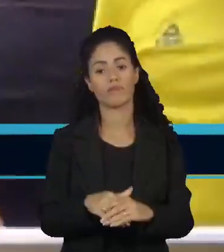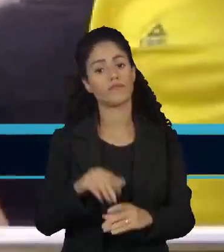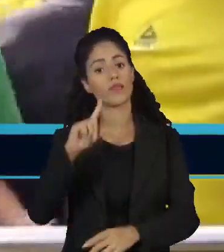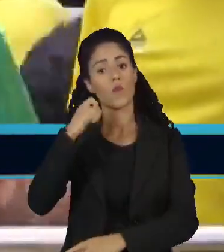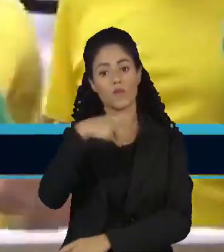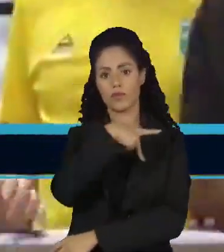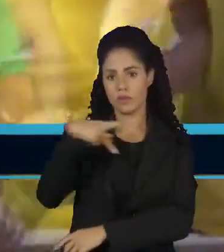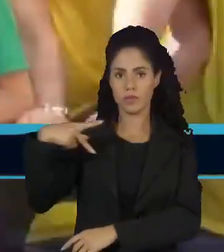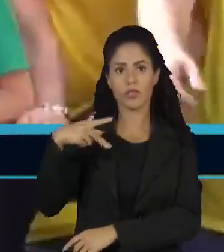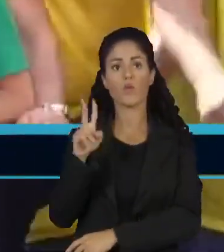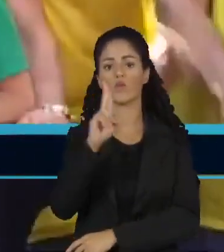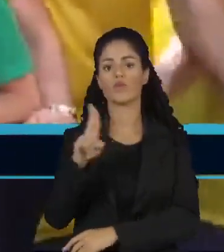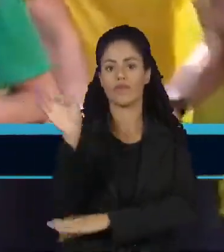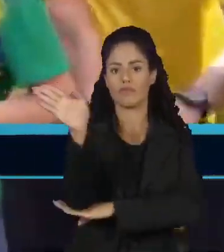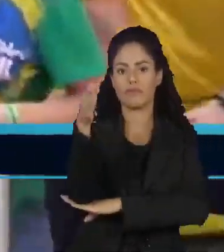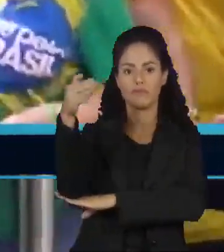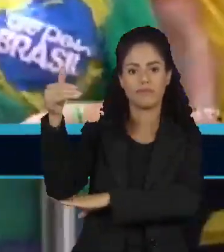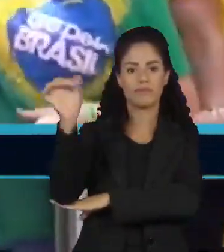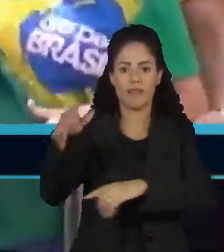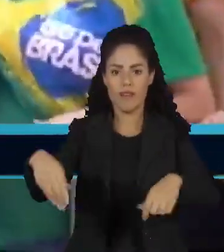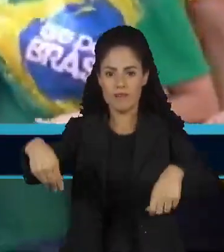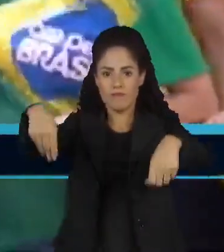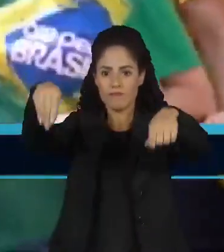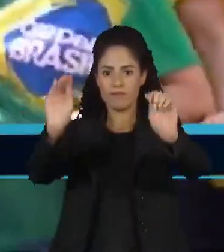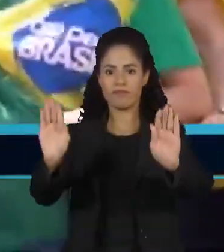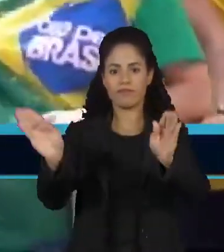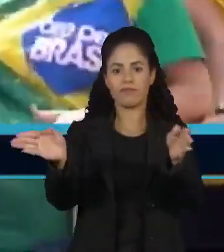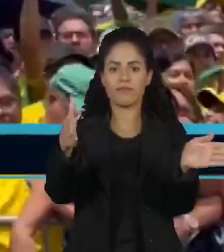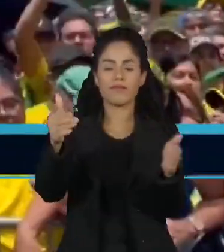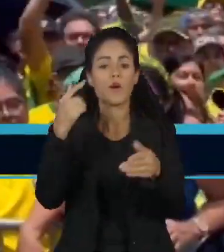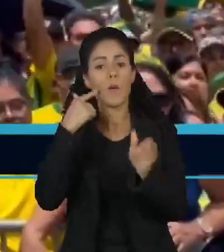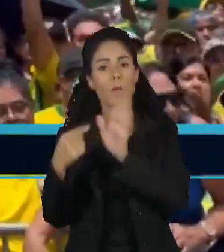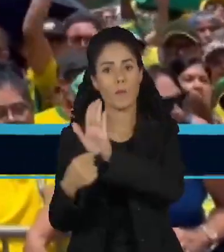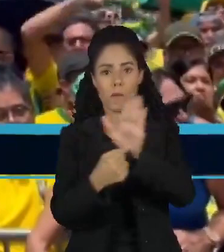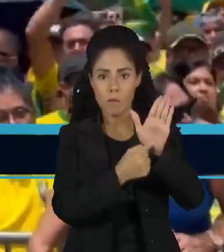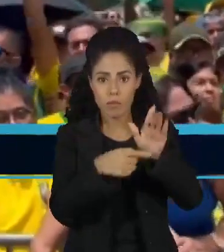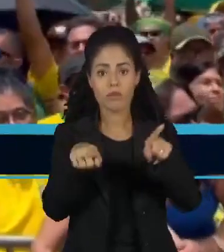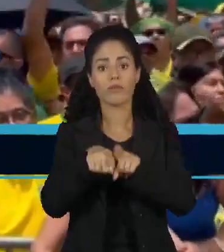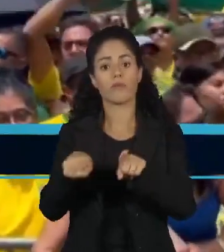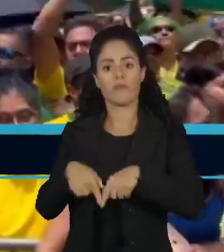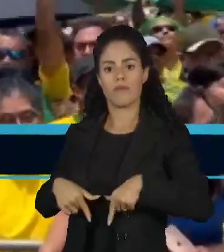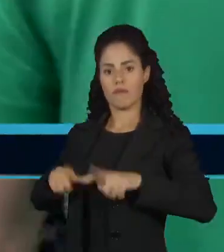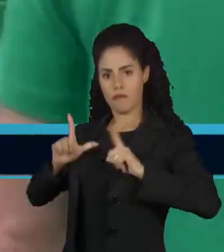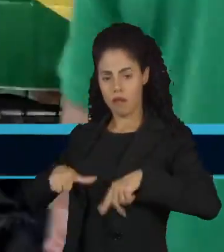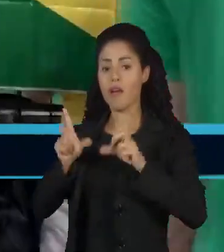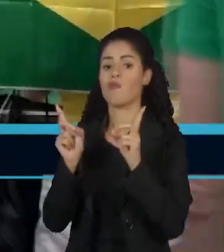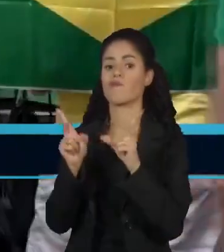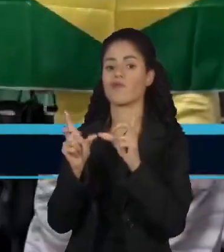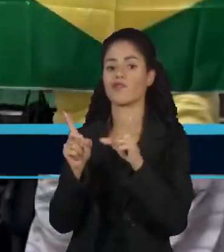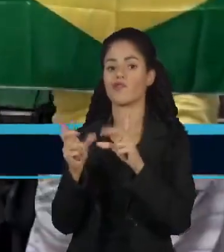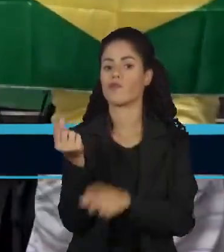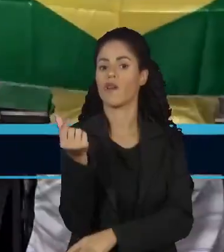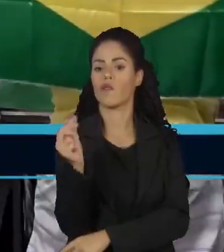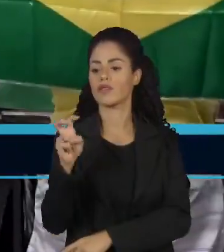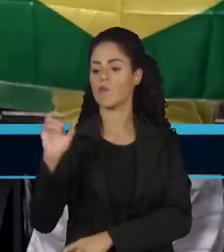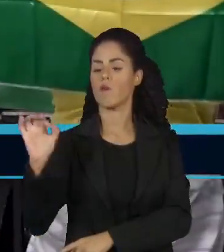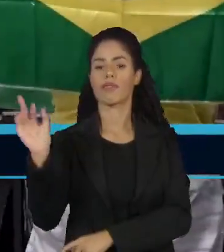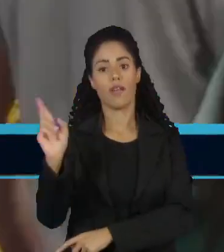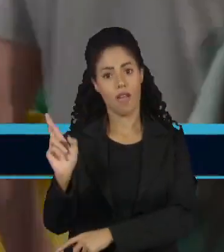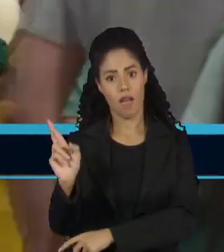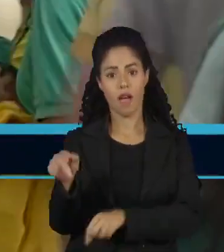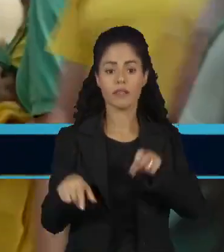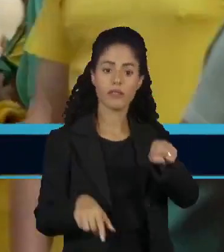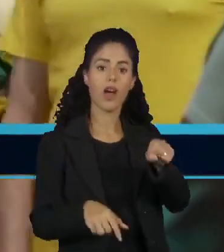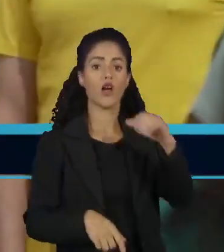ex-presidente segurava uma ao subir no trio elétrico onde discursou. A bandeira israelense era vendida a R$ 50, a do Brasil